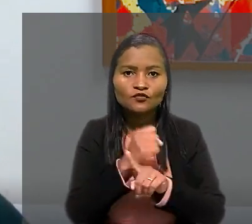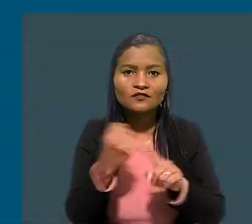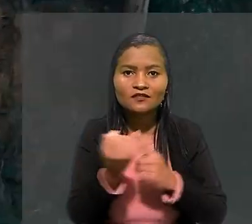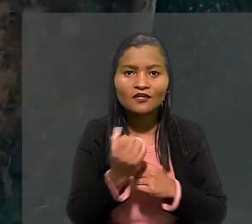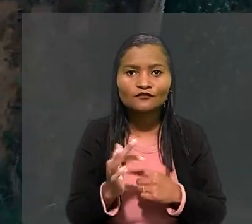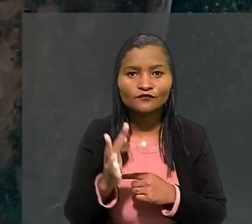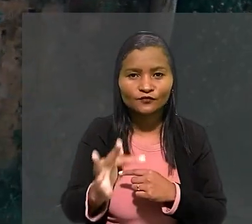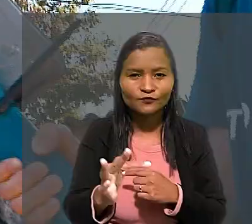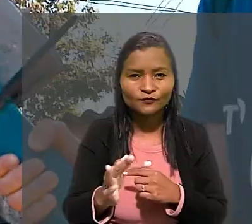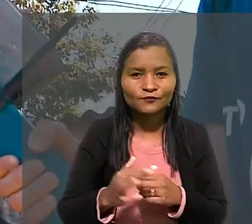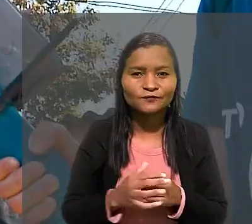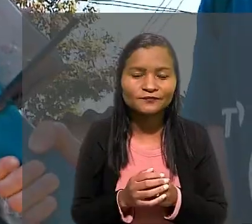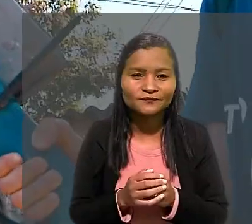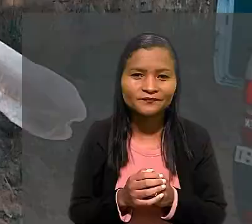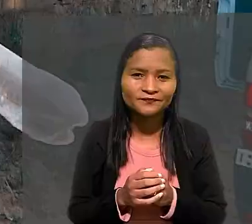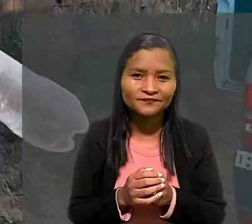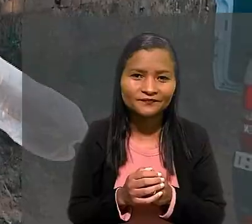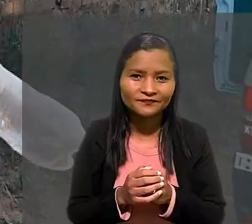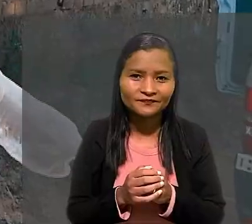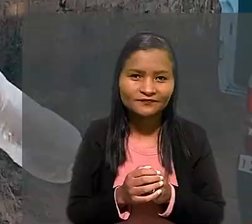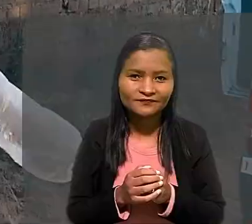futuro.